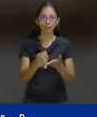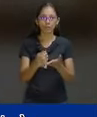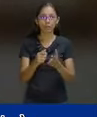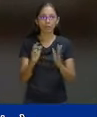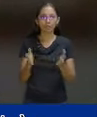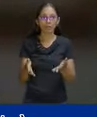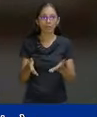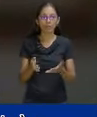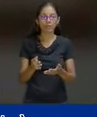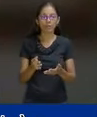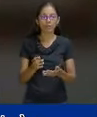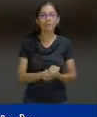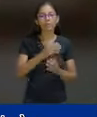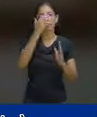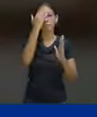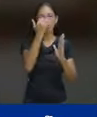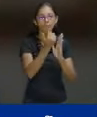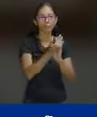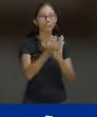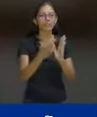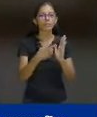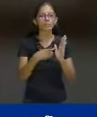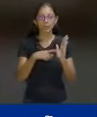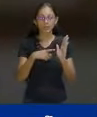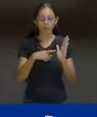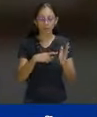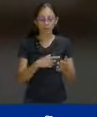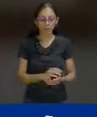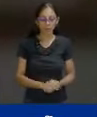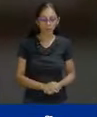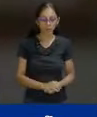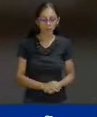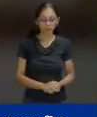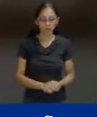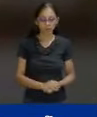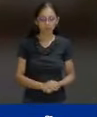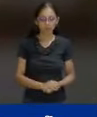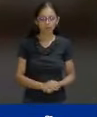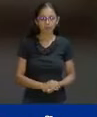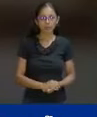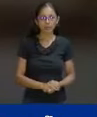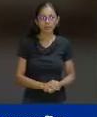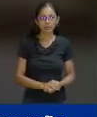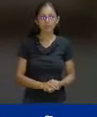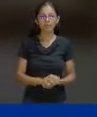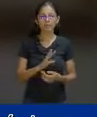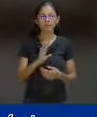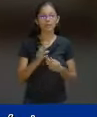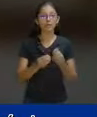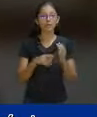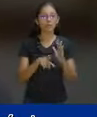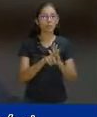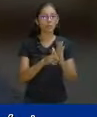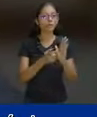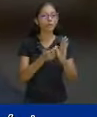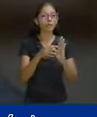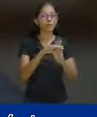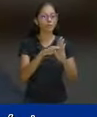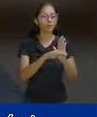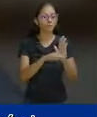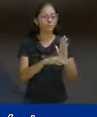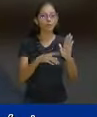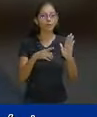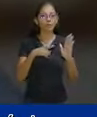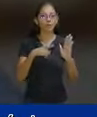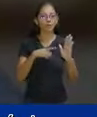atendendo às exigências da norma de, sobretudo, o irrestrito respeito aos limites legais que são impostos pela resolução aplicável,